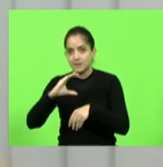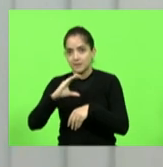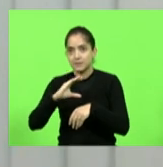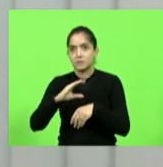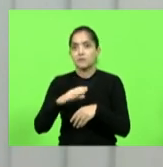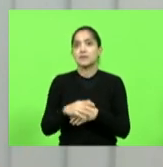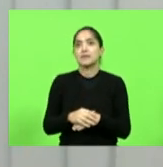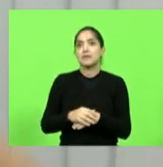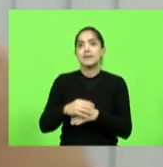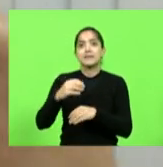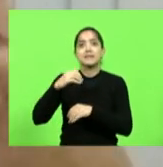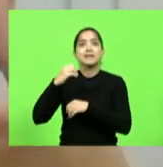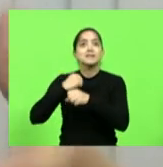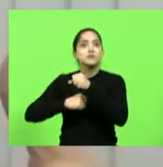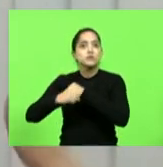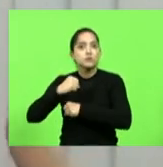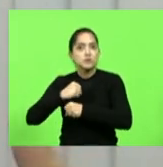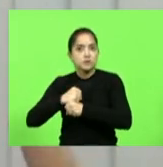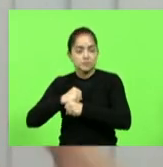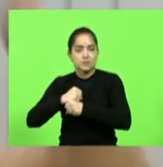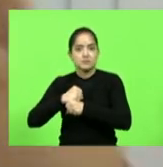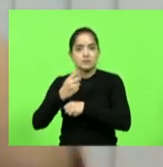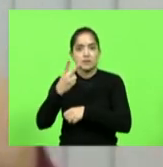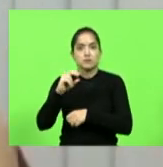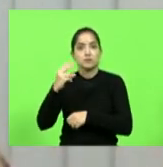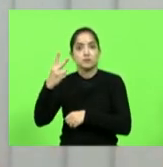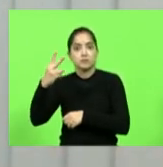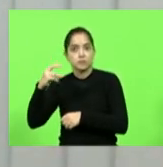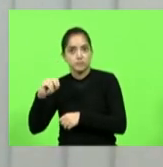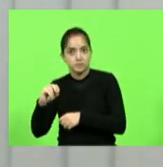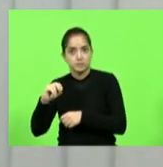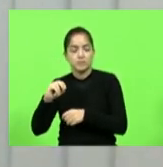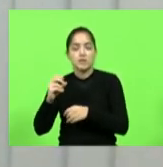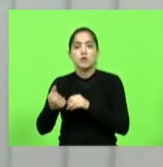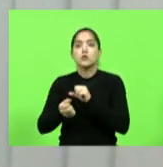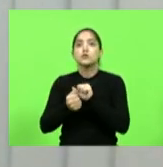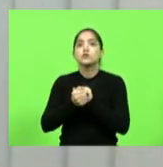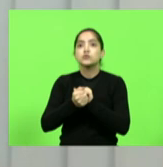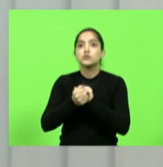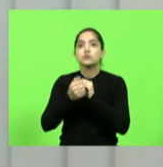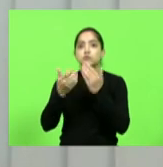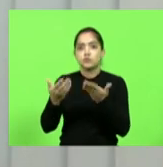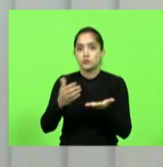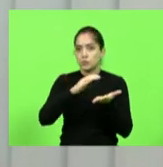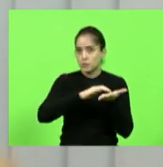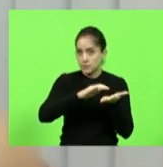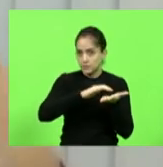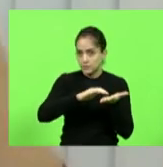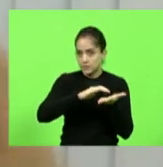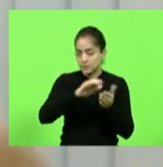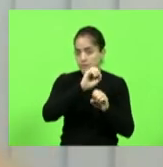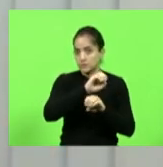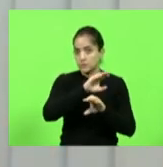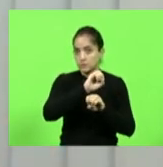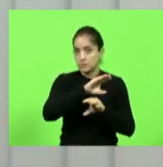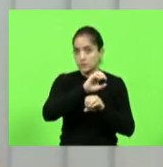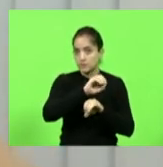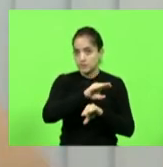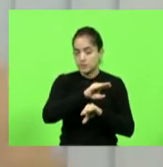do ano passado, essas instâncias, juntamente com a Secretaria de Estado da Educação,